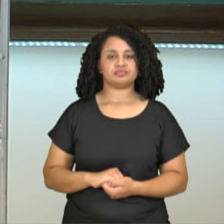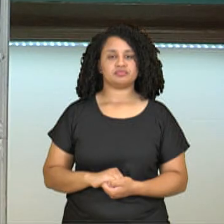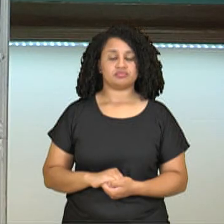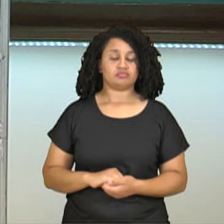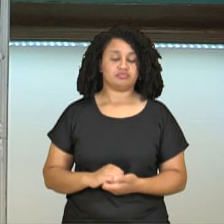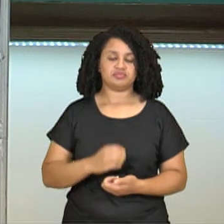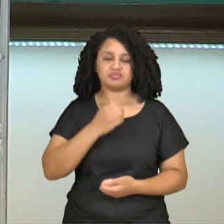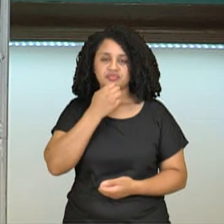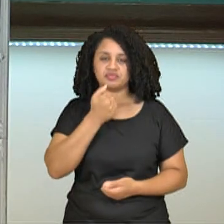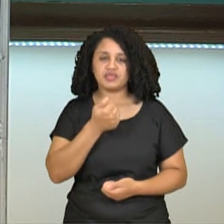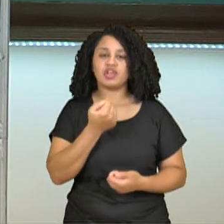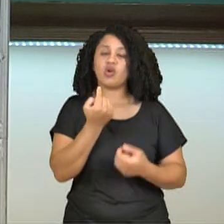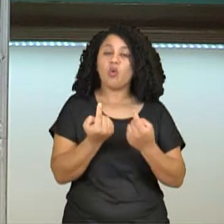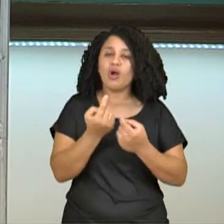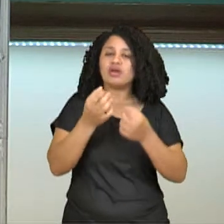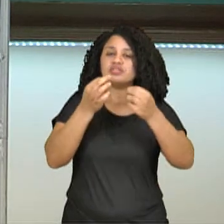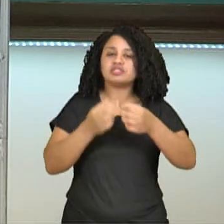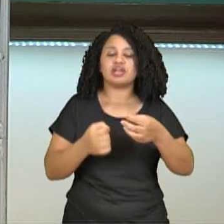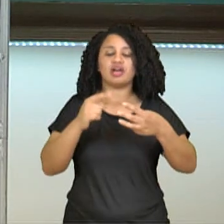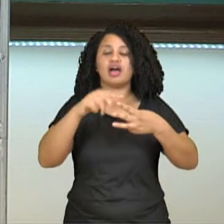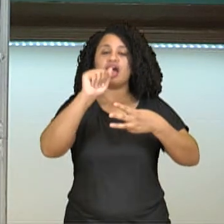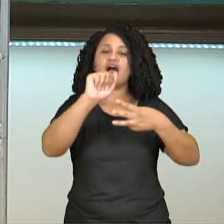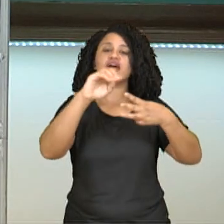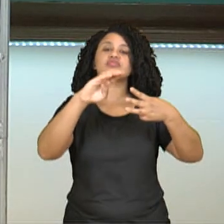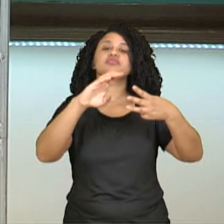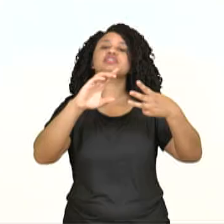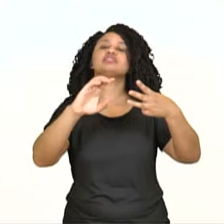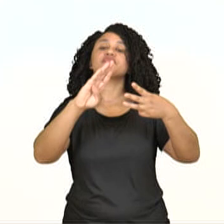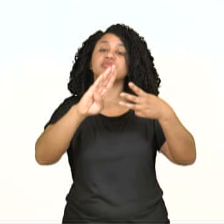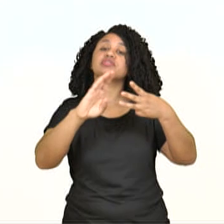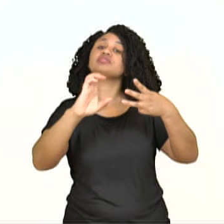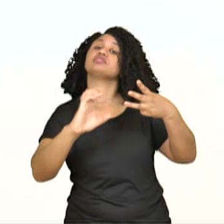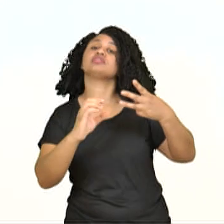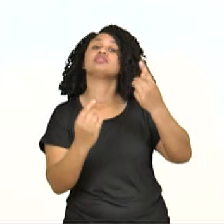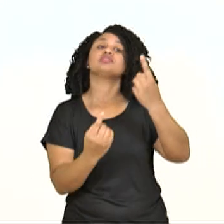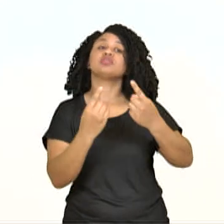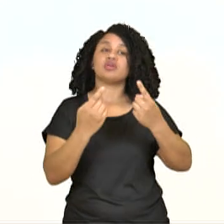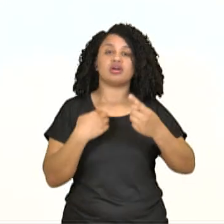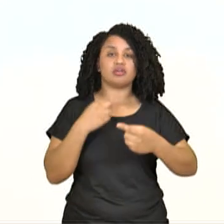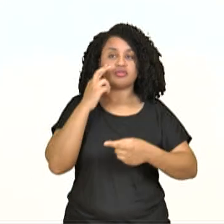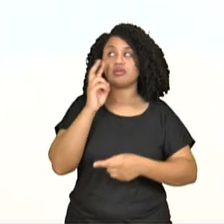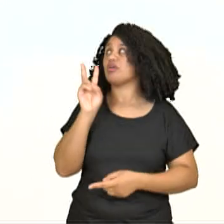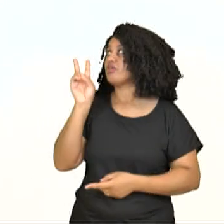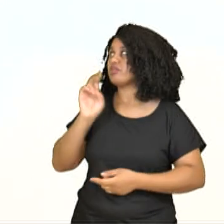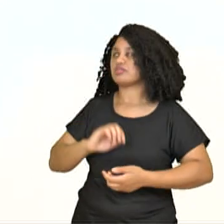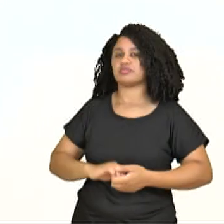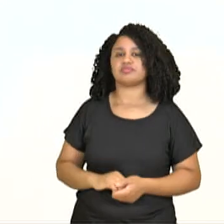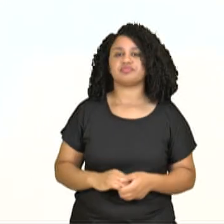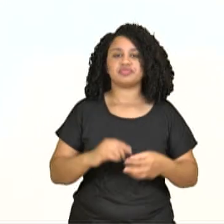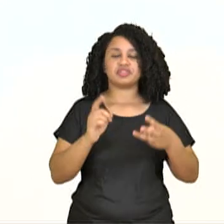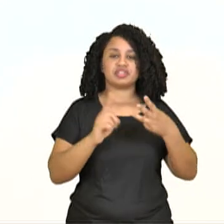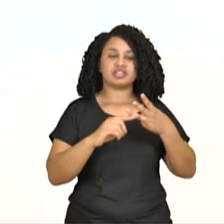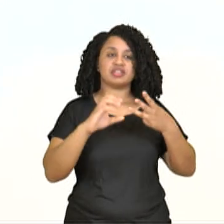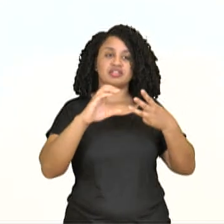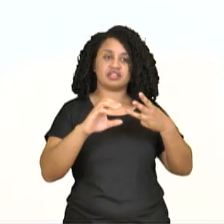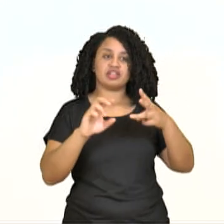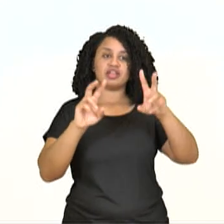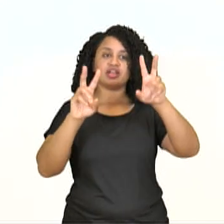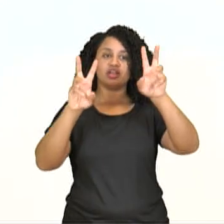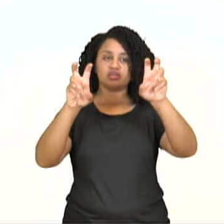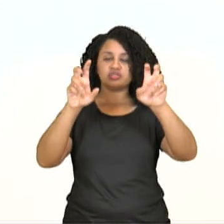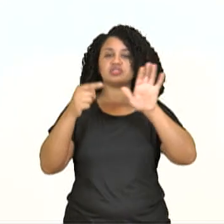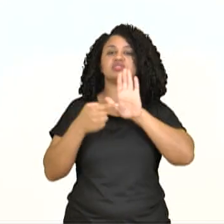Muito bem, letra A, letra B ou letra C? Olha lá na tela a resposta para você, letra C, ó. Título indica a